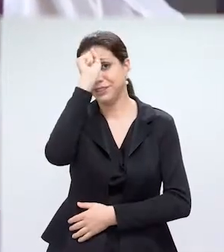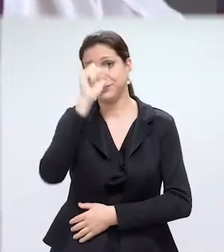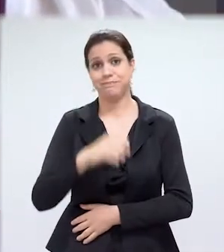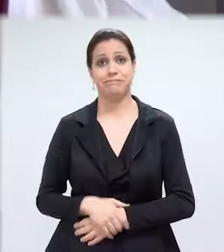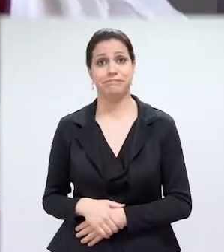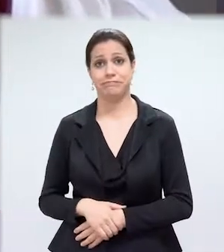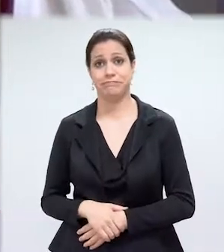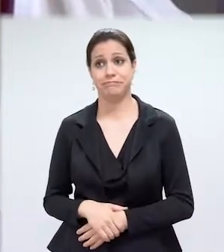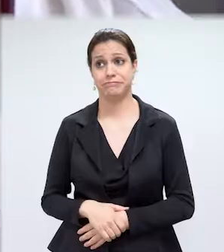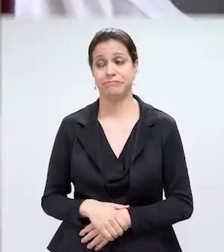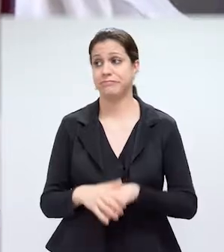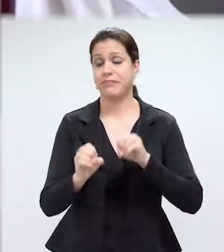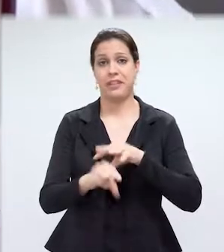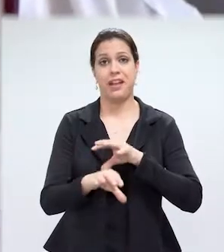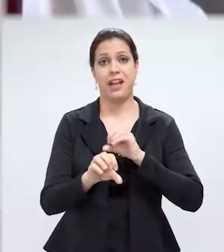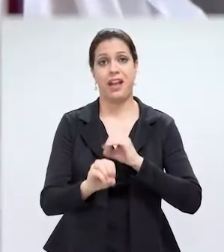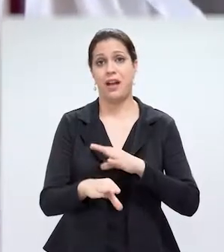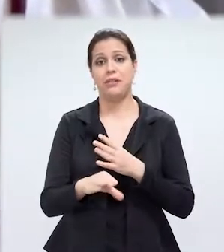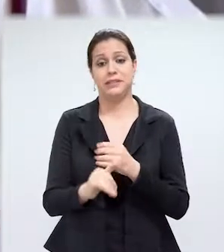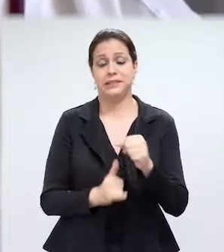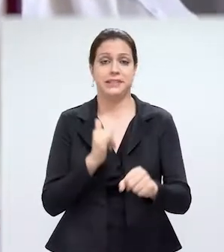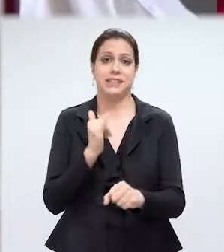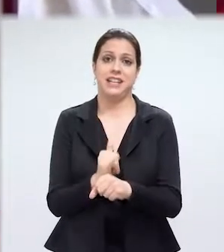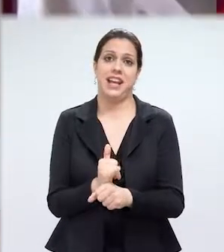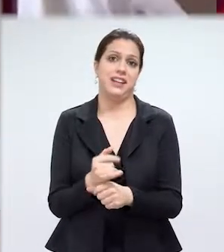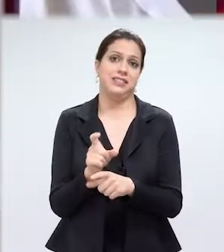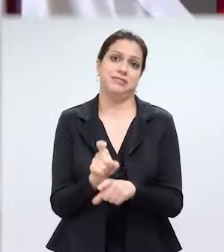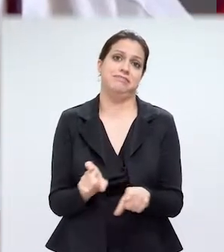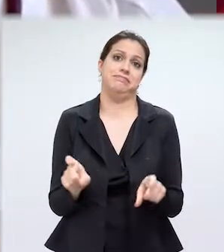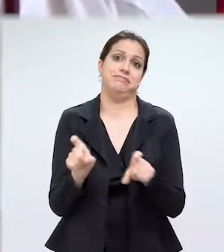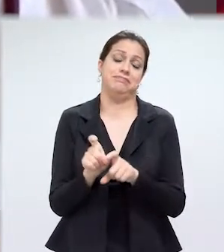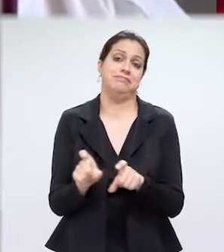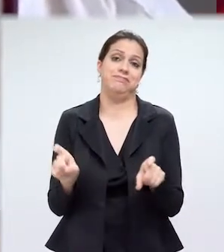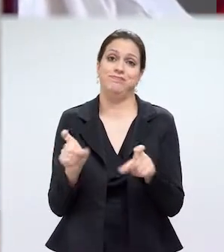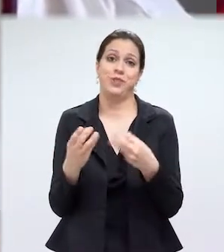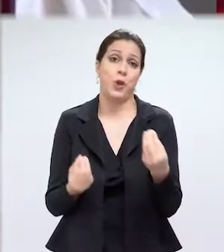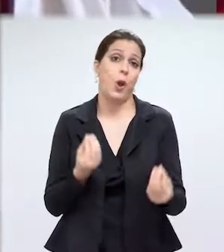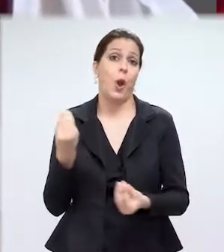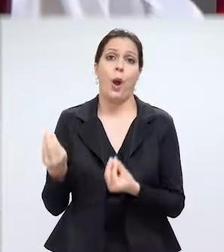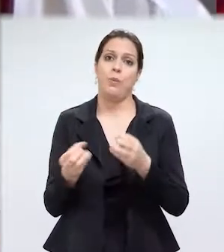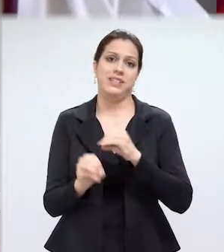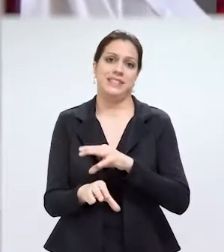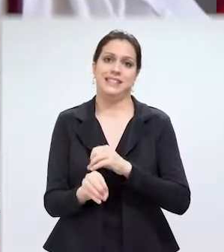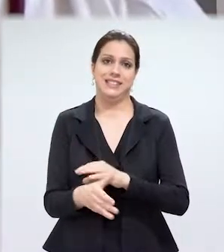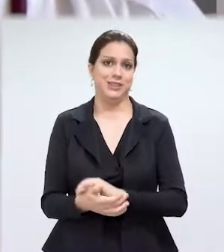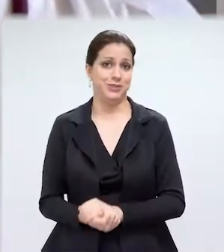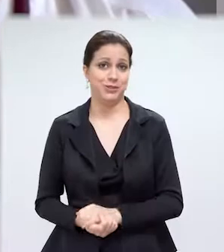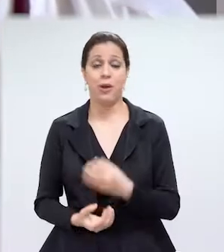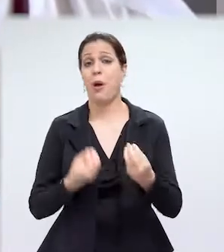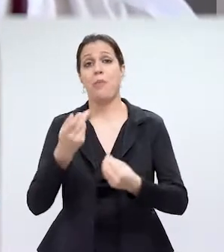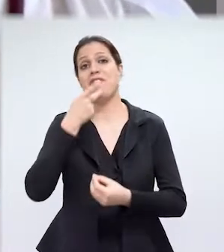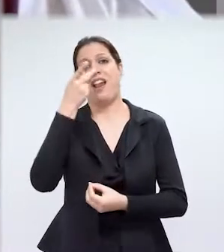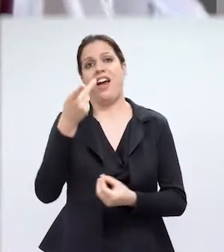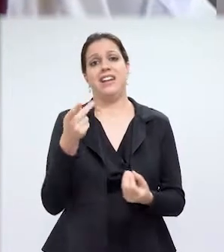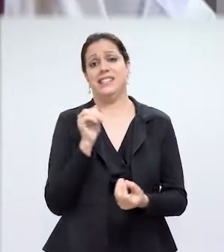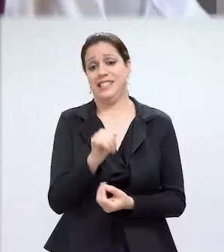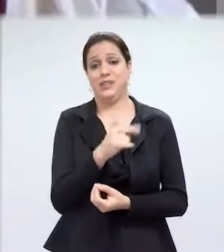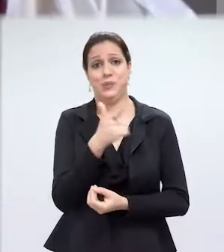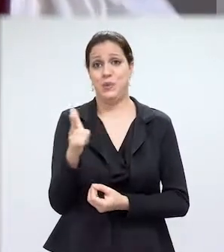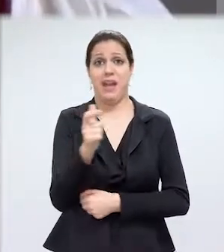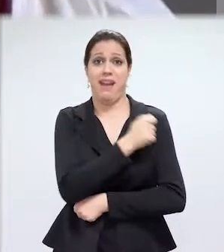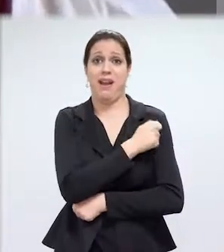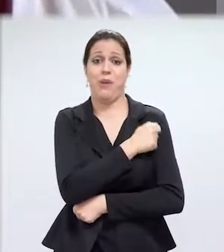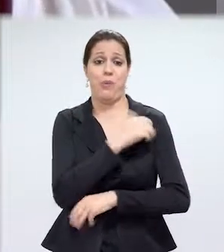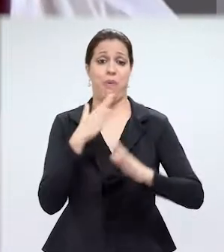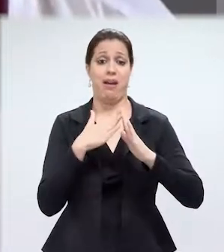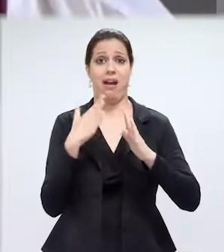gente falar, né, em ensino online, enfim, né, em coisas, em virtualização do ensino, não tem